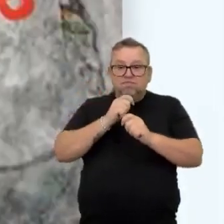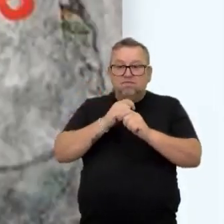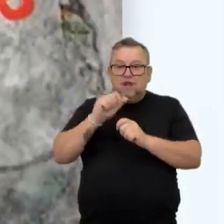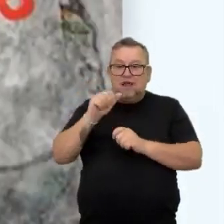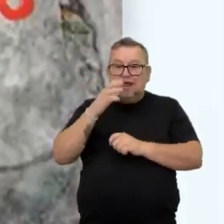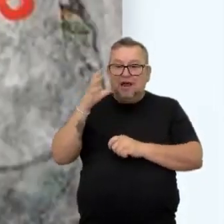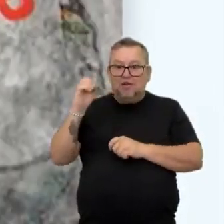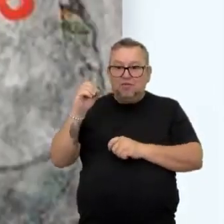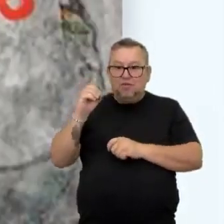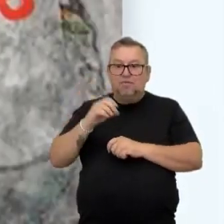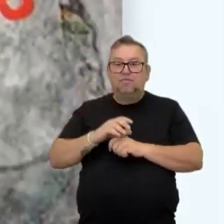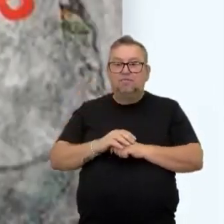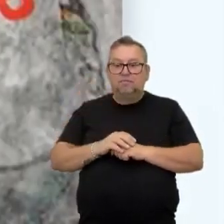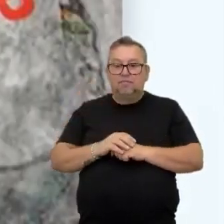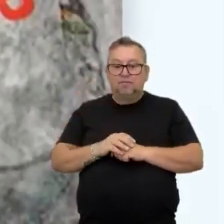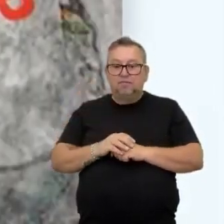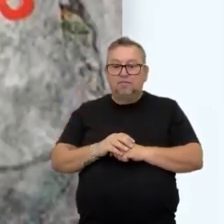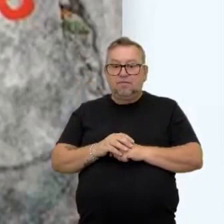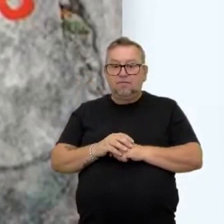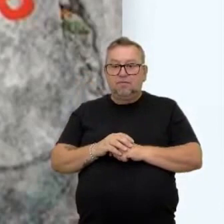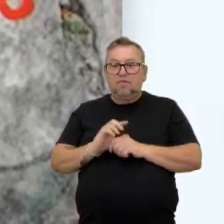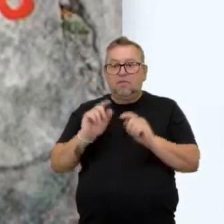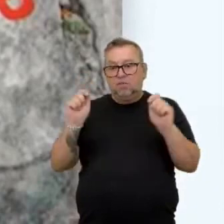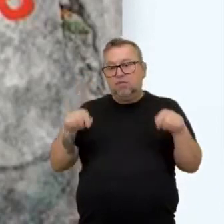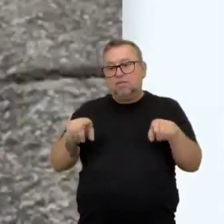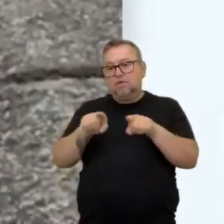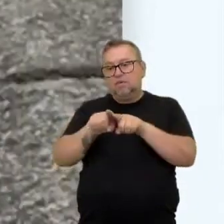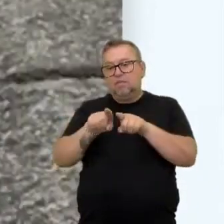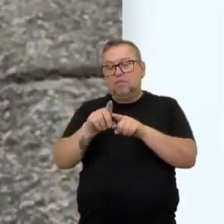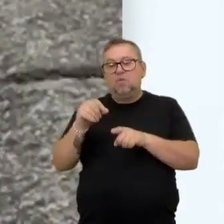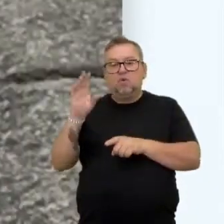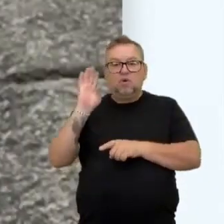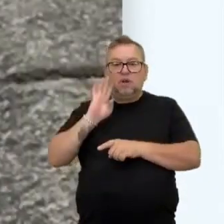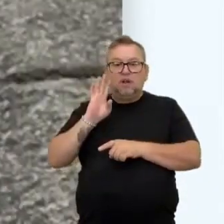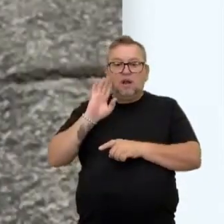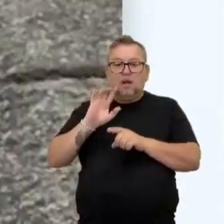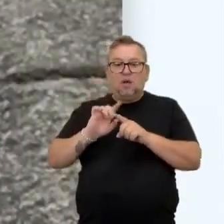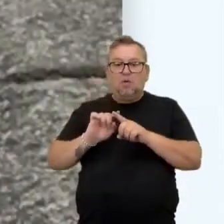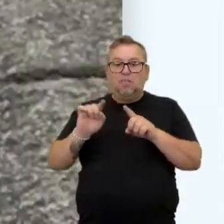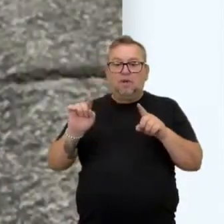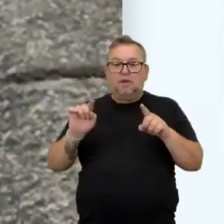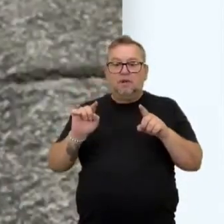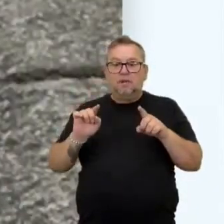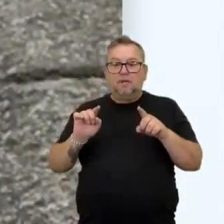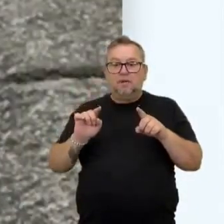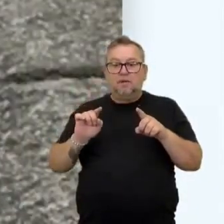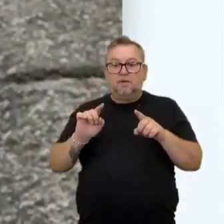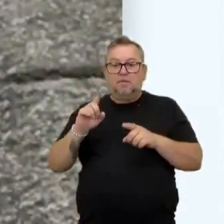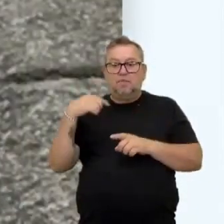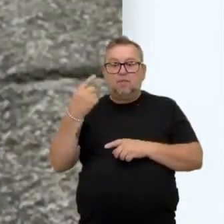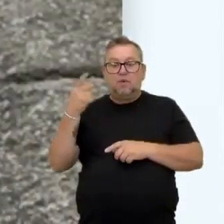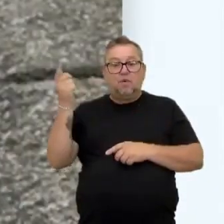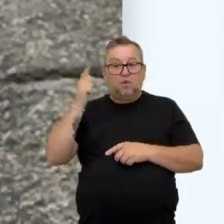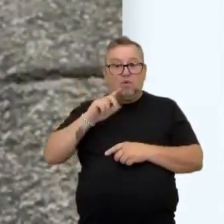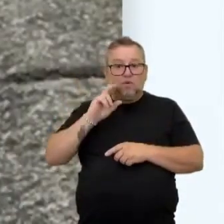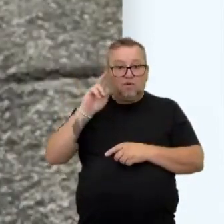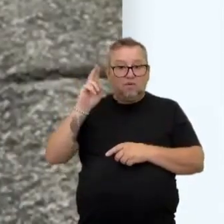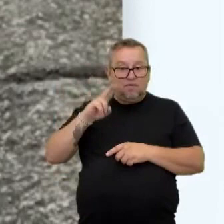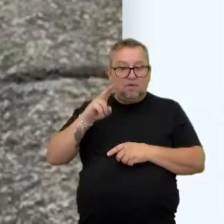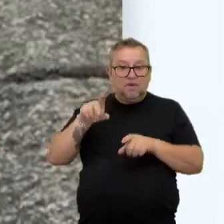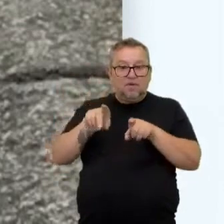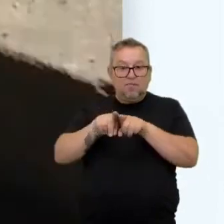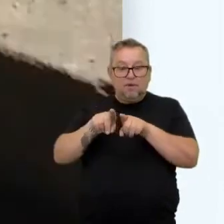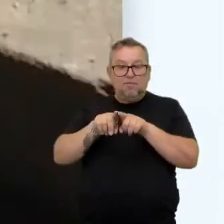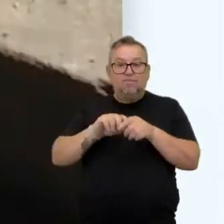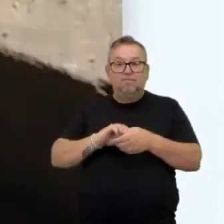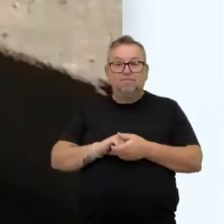aço inoxidável, é uma possibilidade super legal, super bacana. Mas, tipo, isso, quanto que a gente poderia viabilizar esse trabalho,